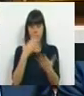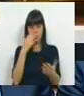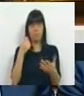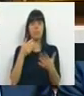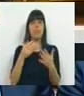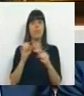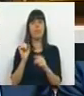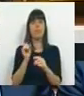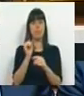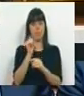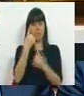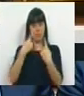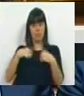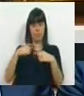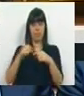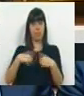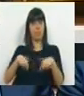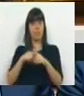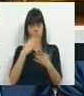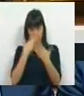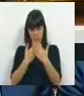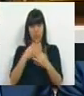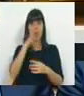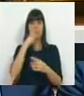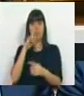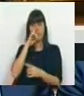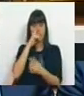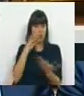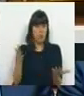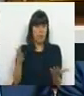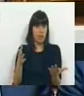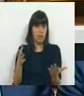esbarraram na primeira reação da Comissão Europeia e o Governo foi desmentido.